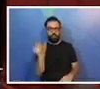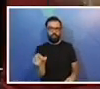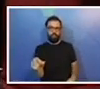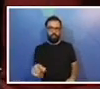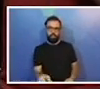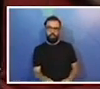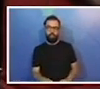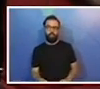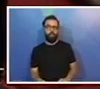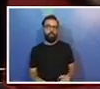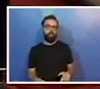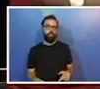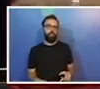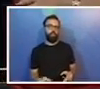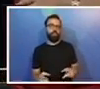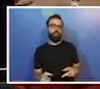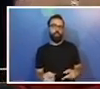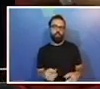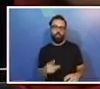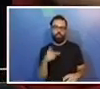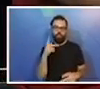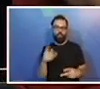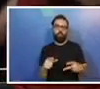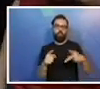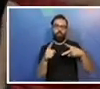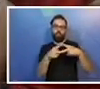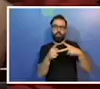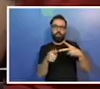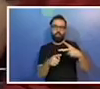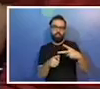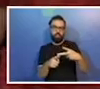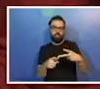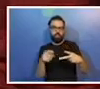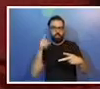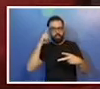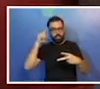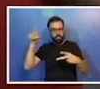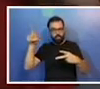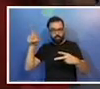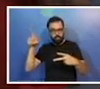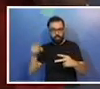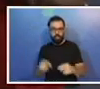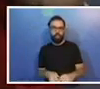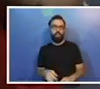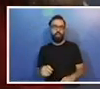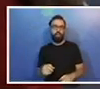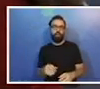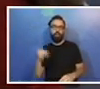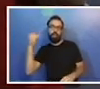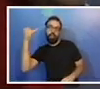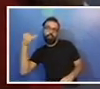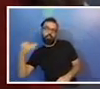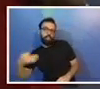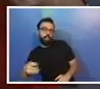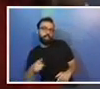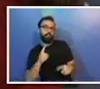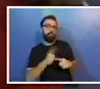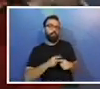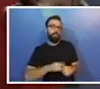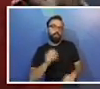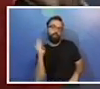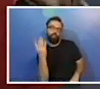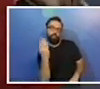levantam 2 hipóteses que ainda não foram comprovadas. Por que que nessa região está tendo